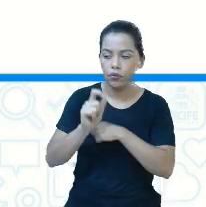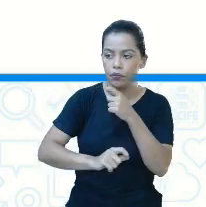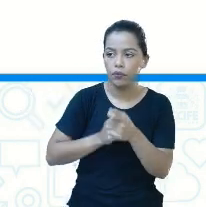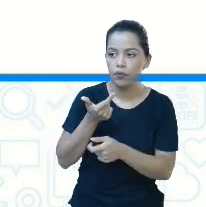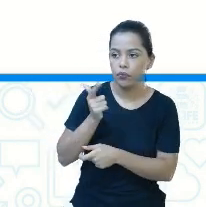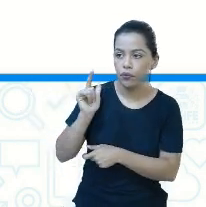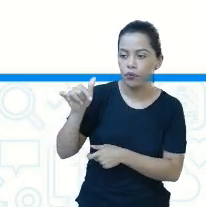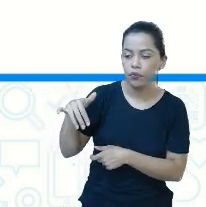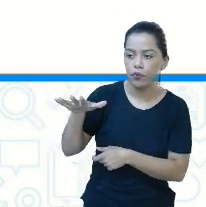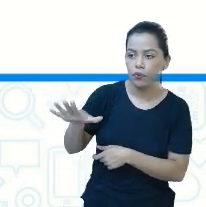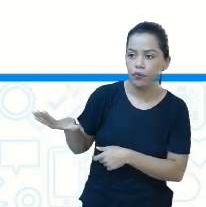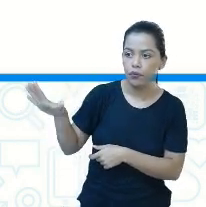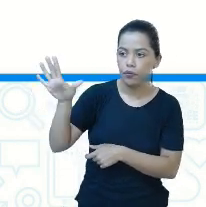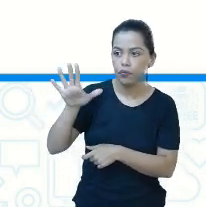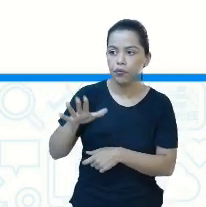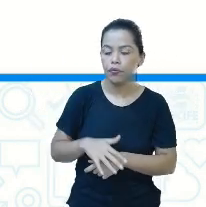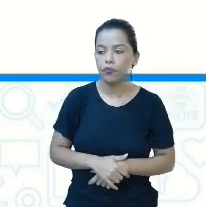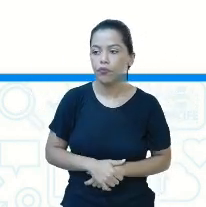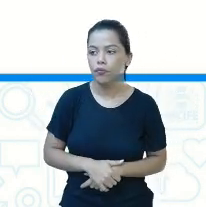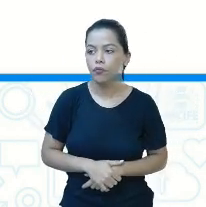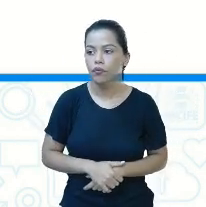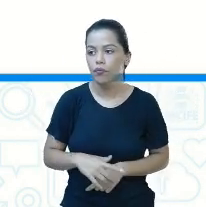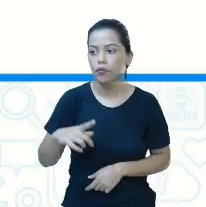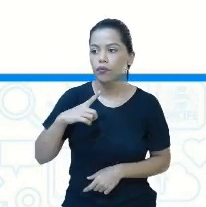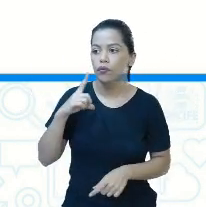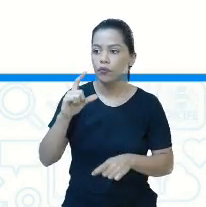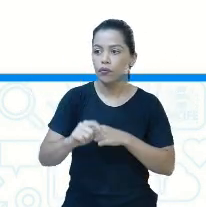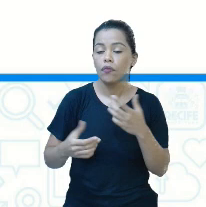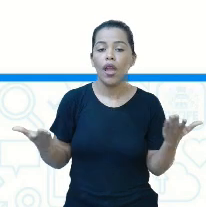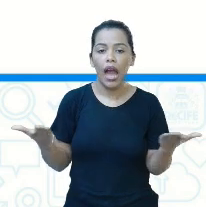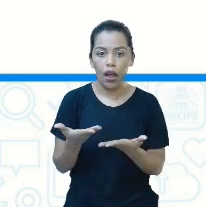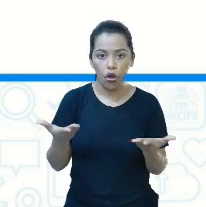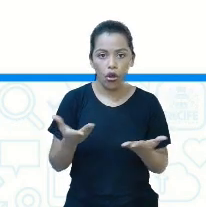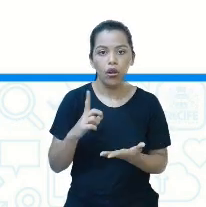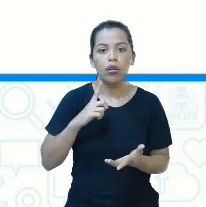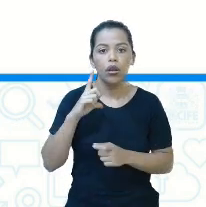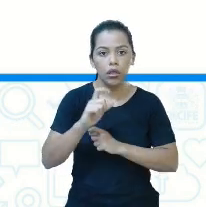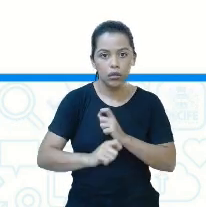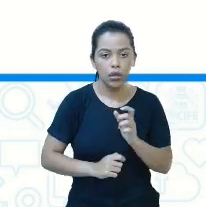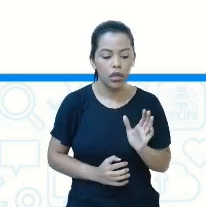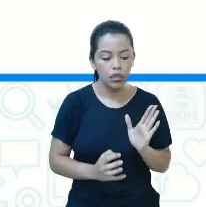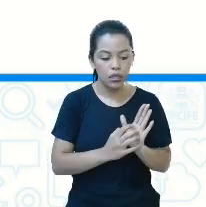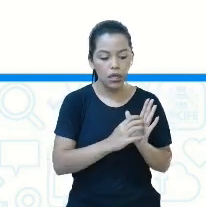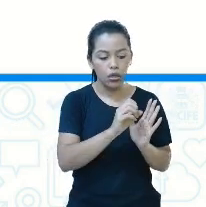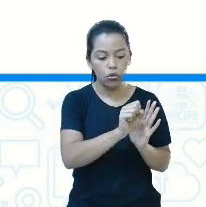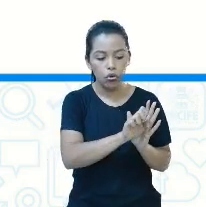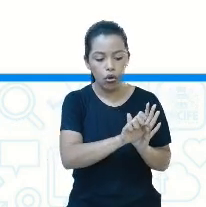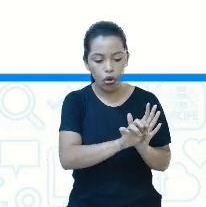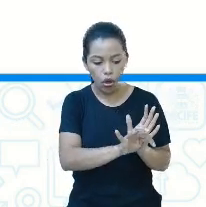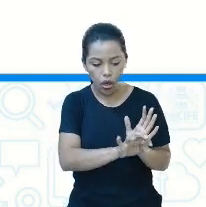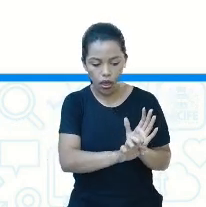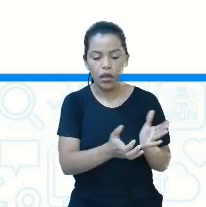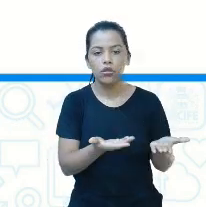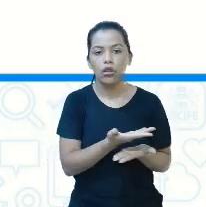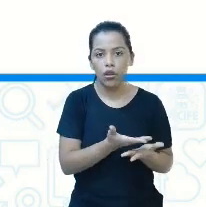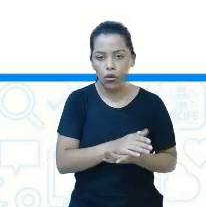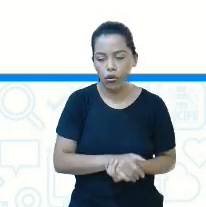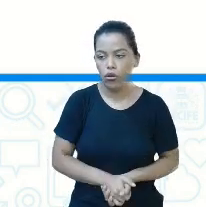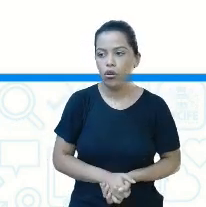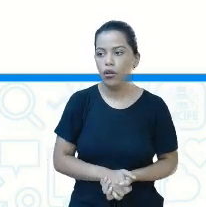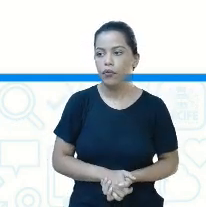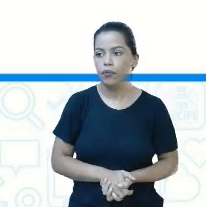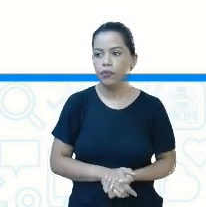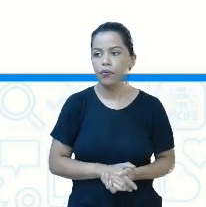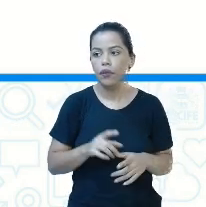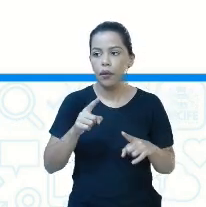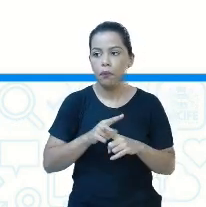outro mapa, aí já aparece aí ó, a região centro-oeste com o nome centro-oeste mesmo, não é só centro, mas só